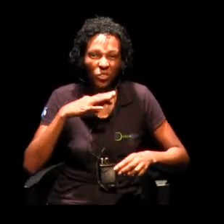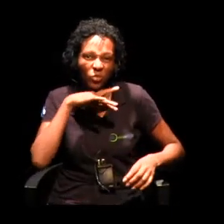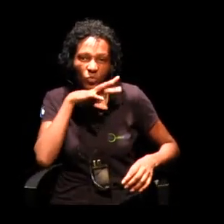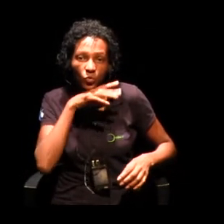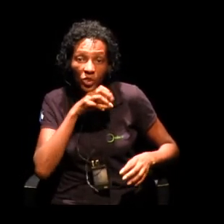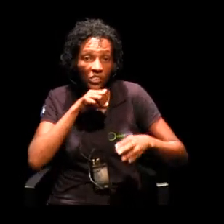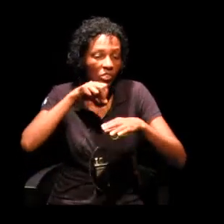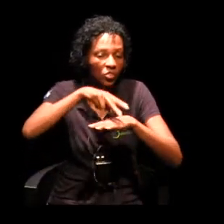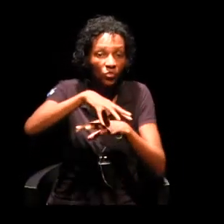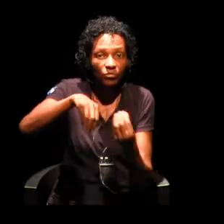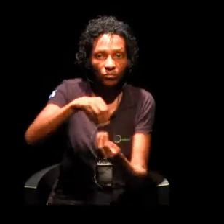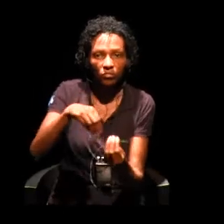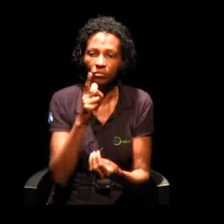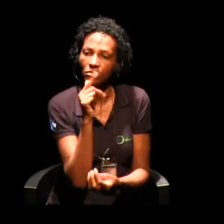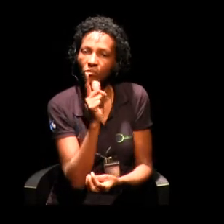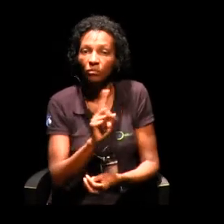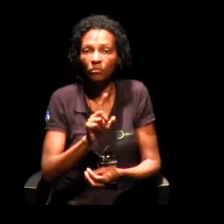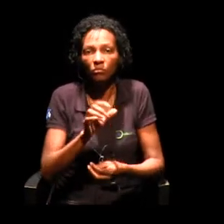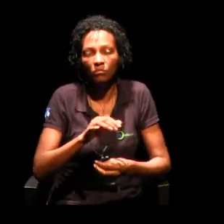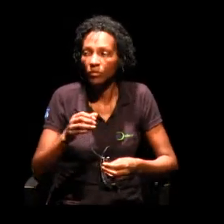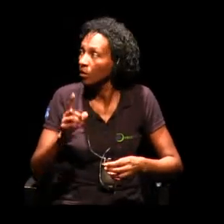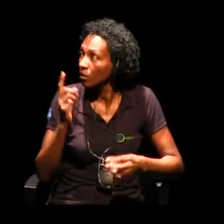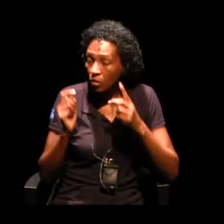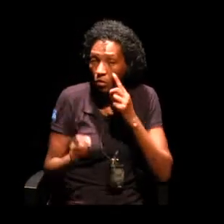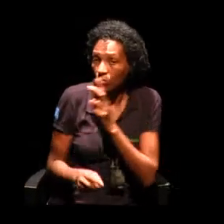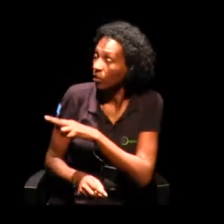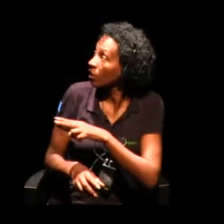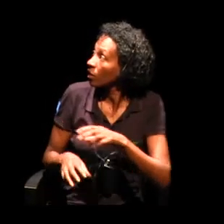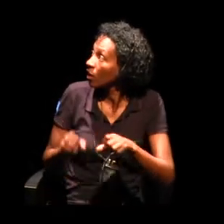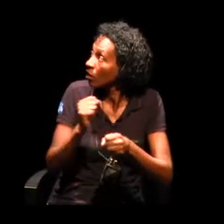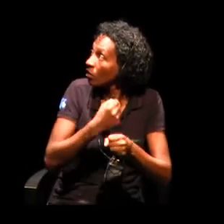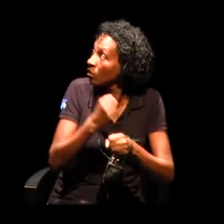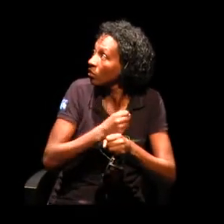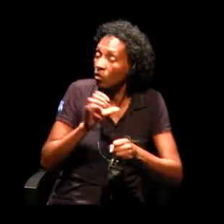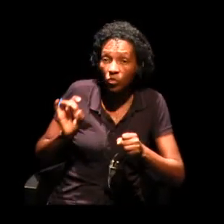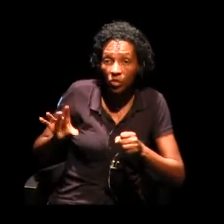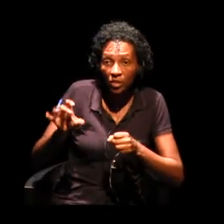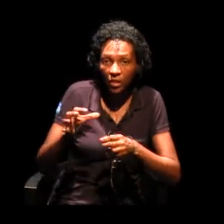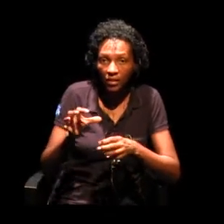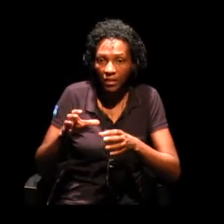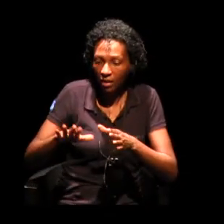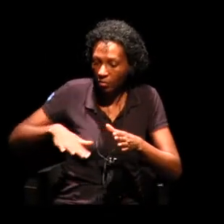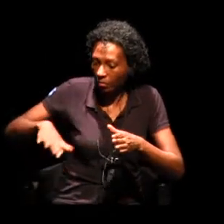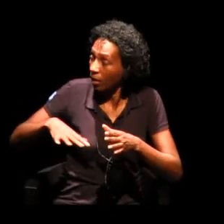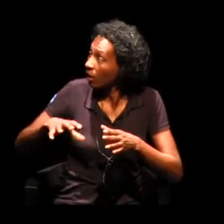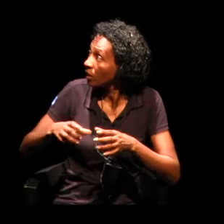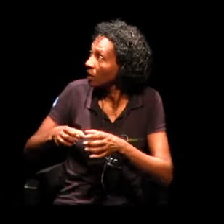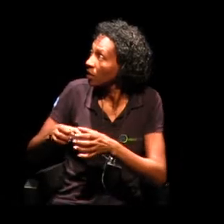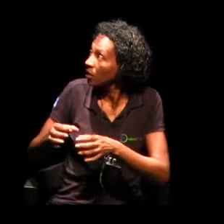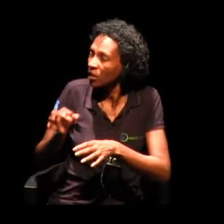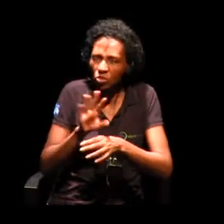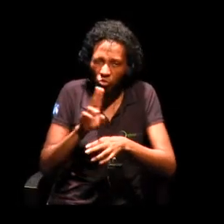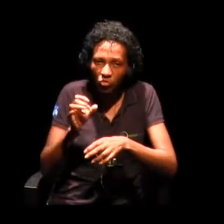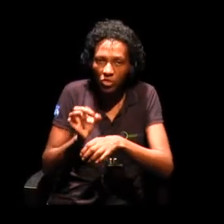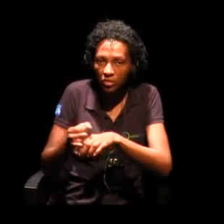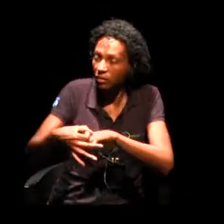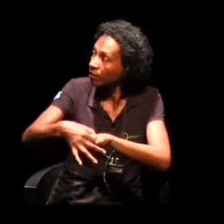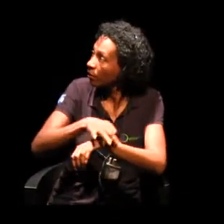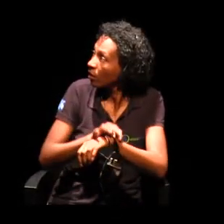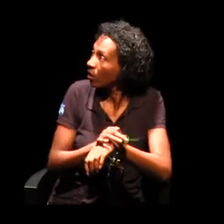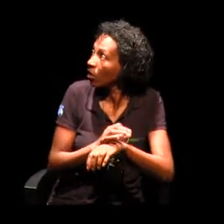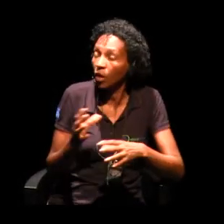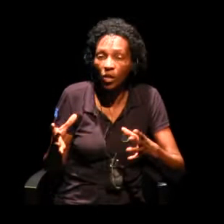esses materiais danosos não cheguem até a água. Aqui nós vemos a construção, vocês estão vendo cada célula é muito grande, elas